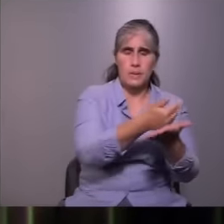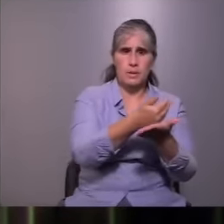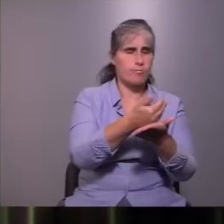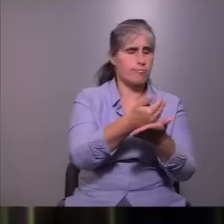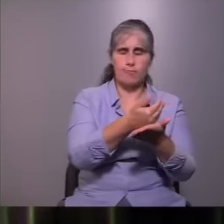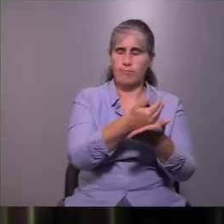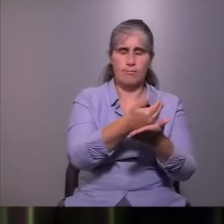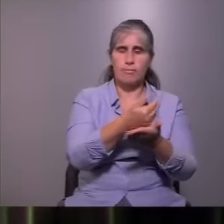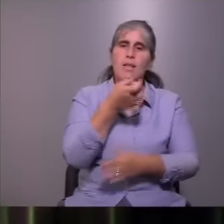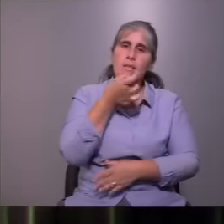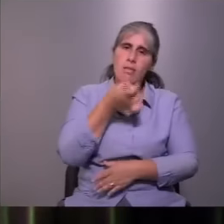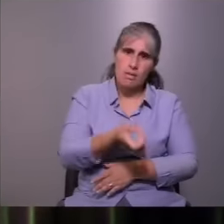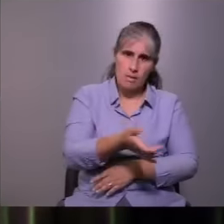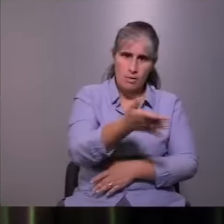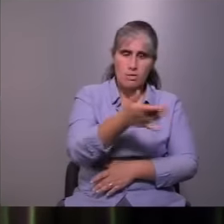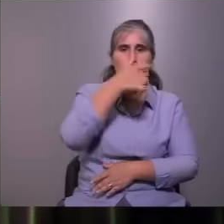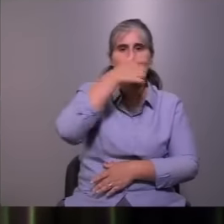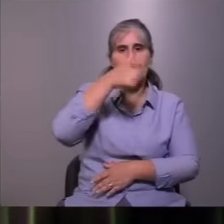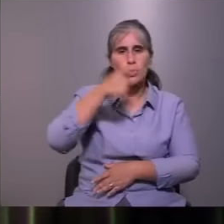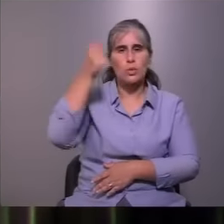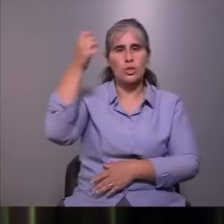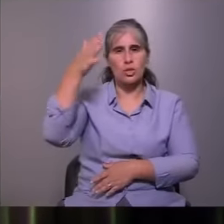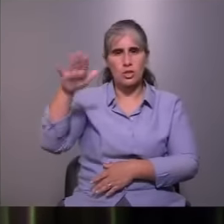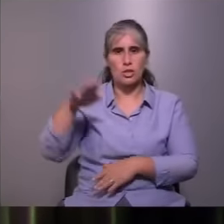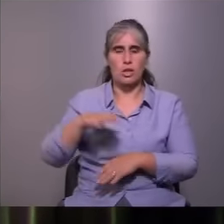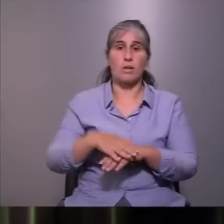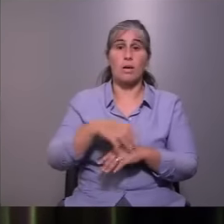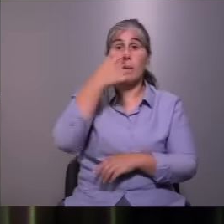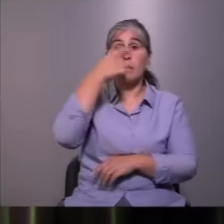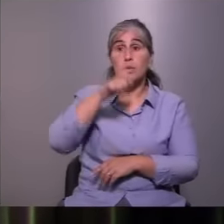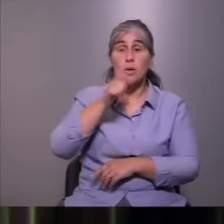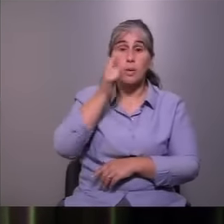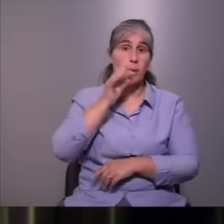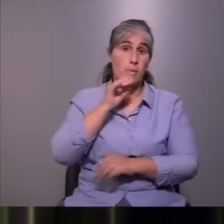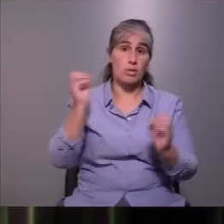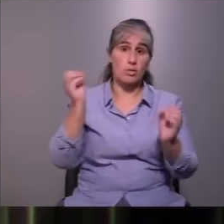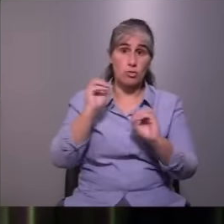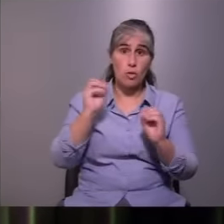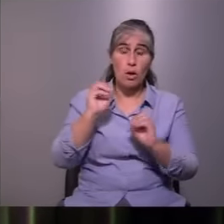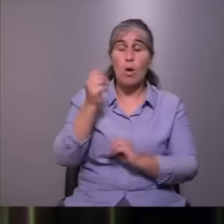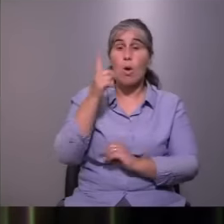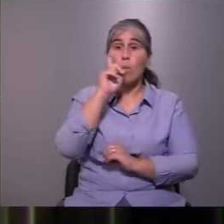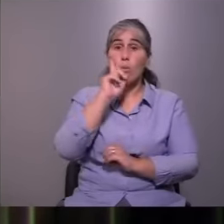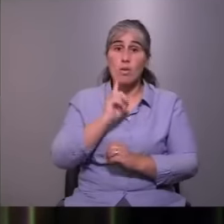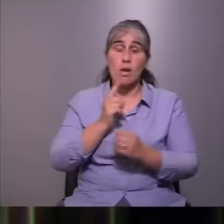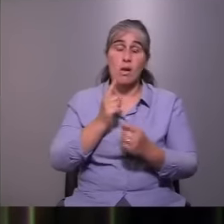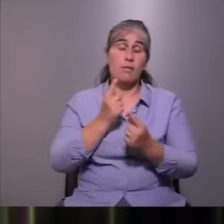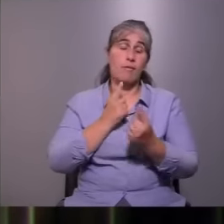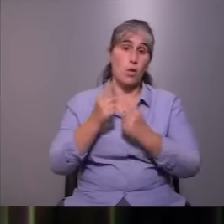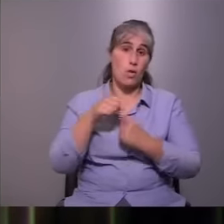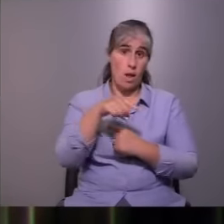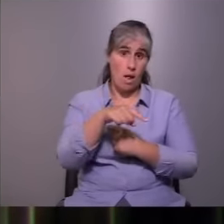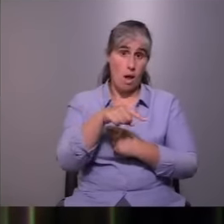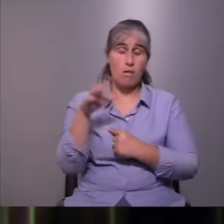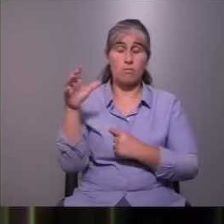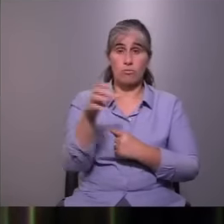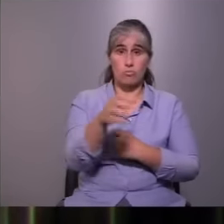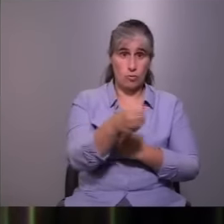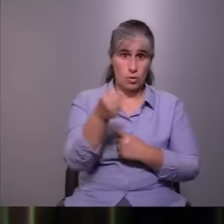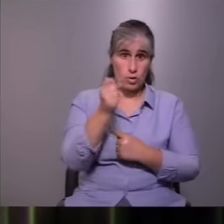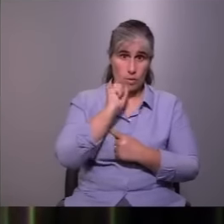espigas, não voltes lá para o apanhar. Será para o estrangeiro,